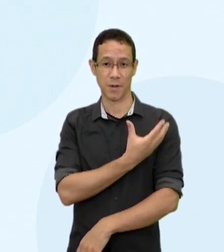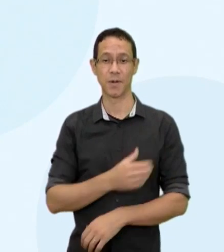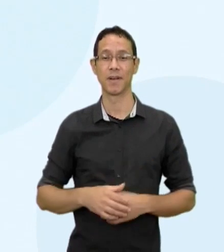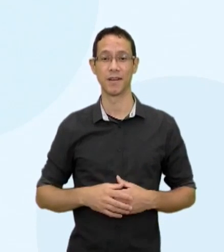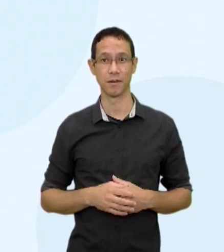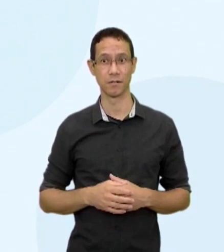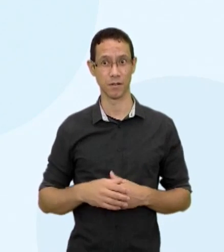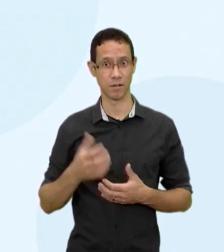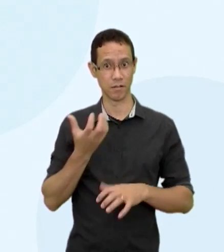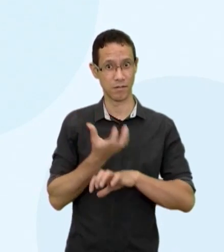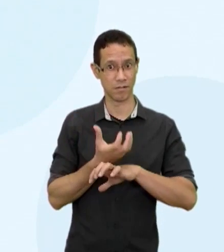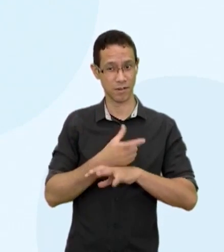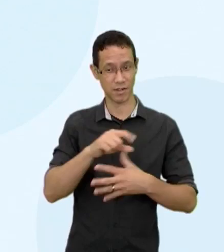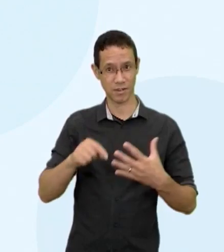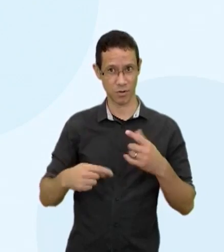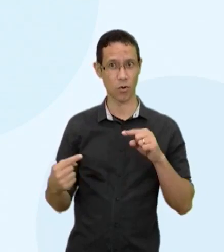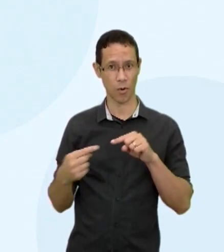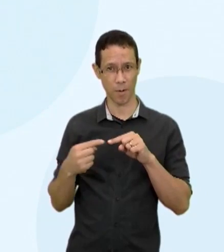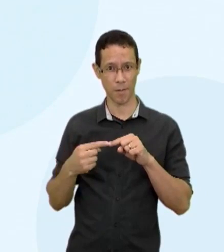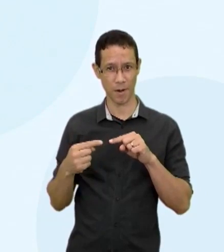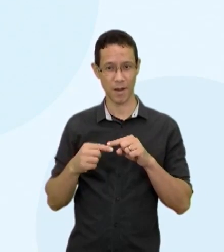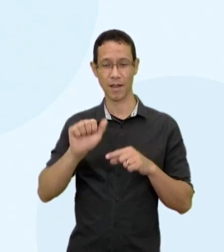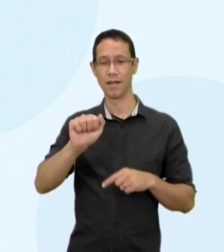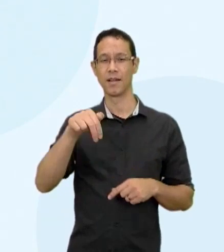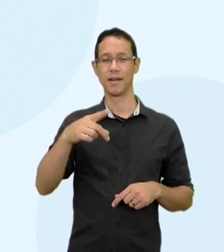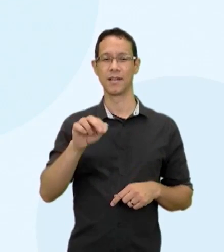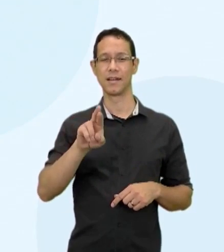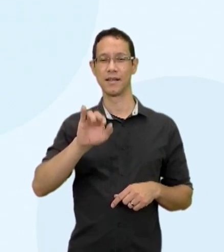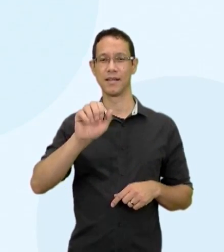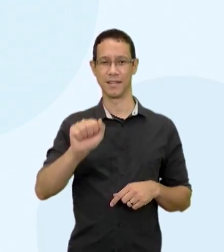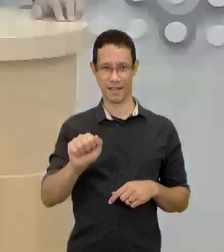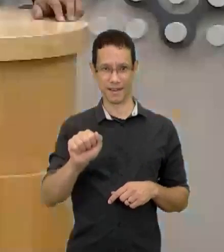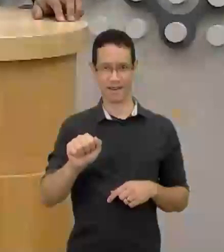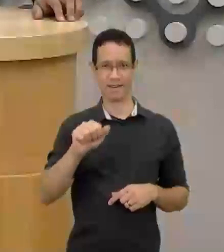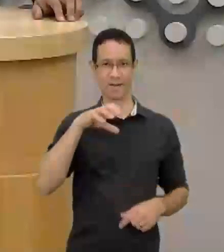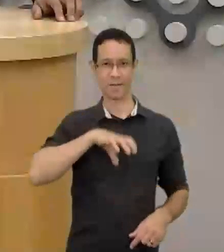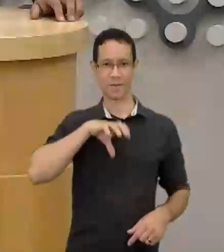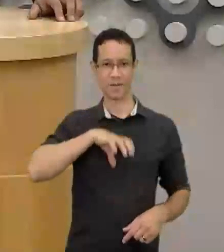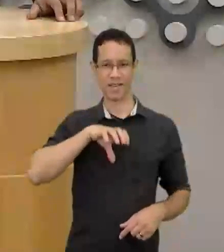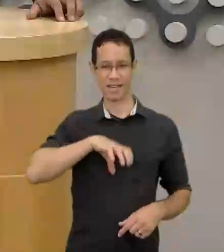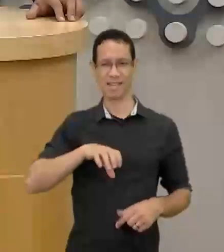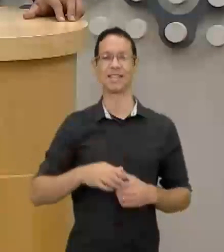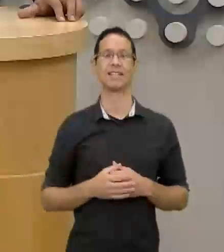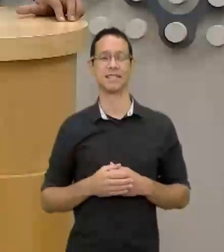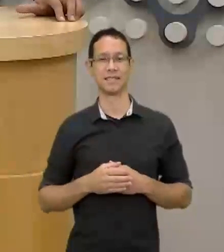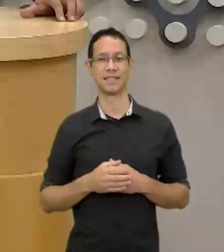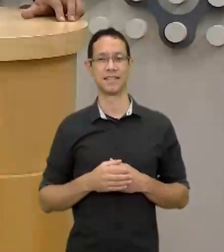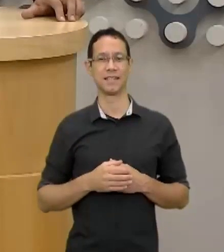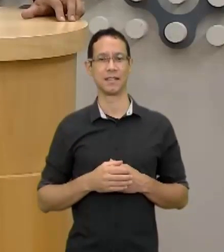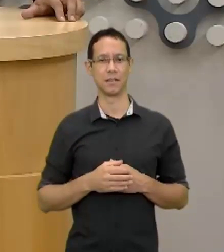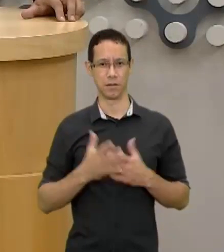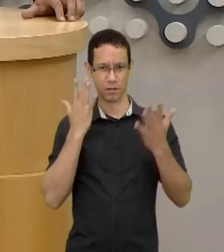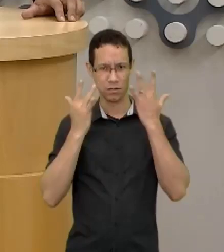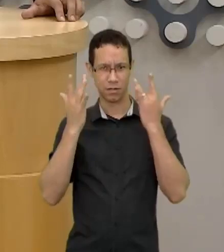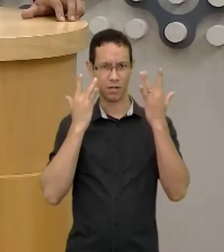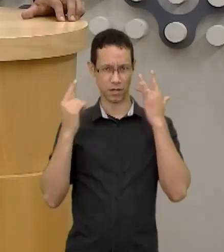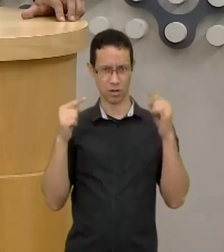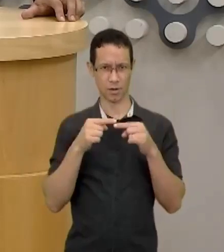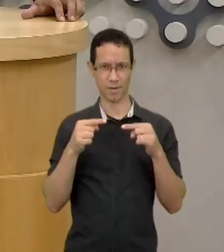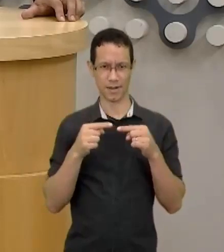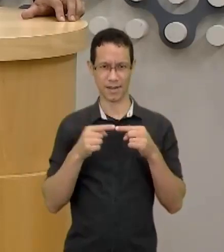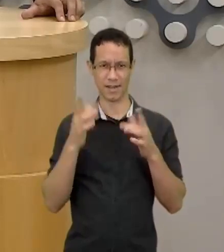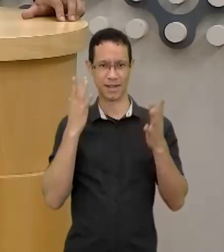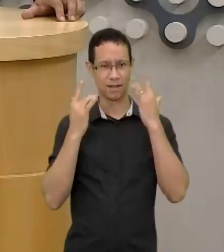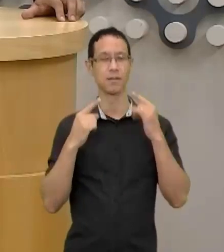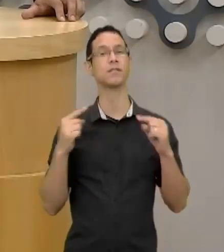minha disciplina, não? Sim, é a professora Andréa de língua portuguesa. Construção das personagens, corpo e emoção. Tem a ver com teatro? Tem a